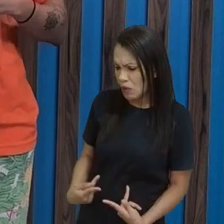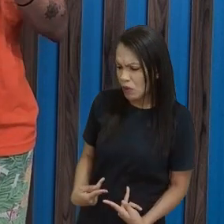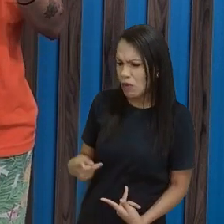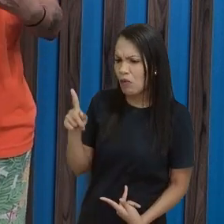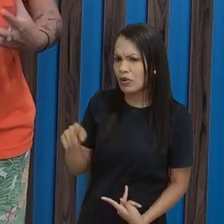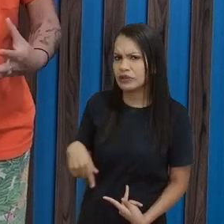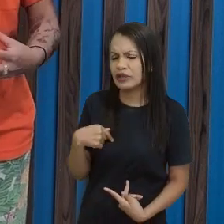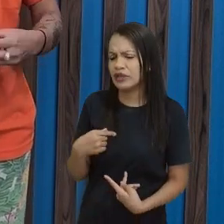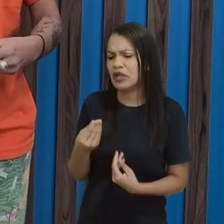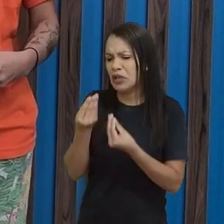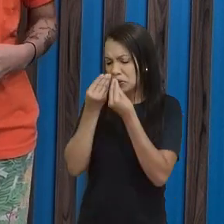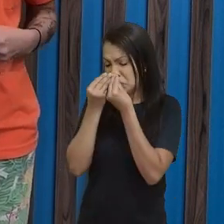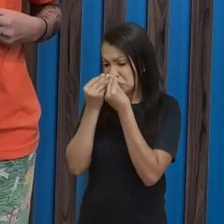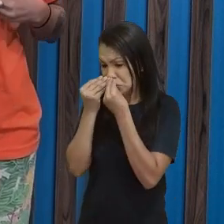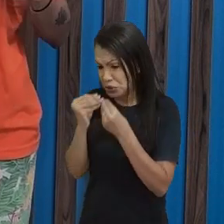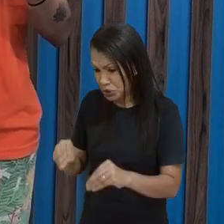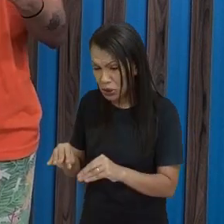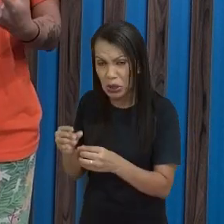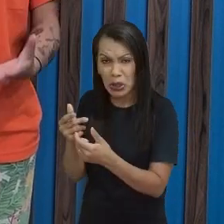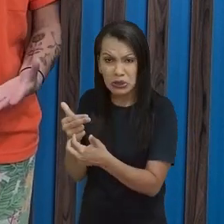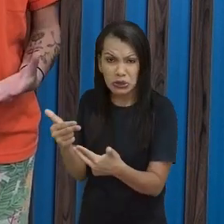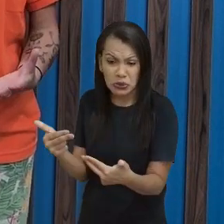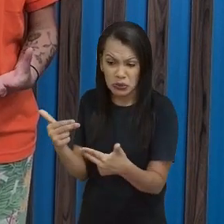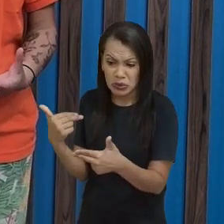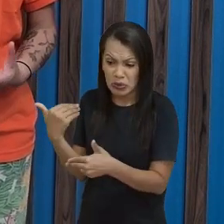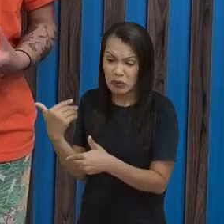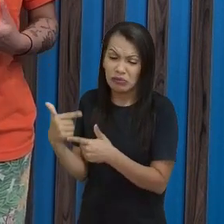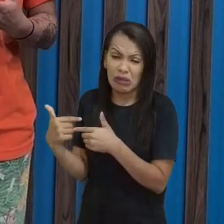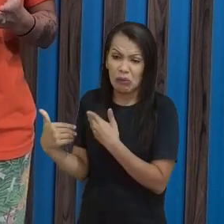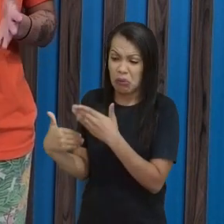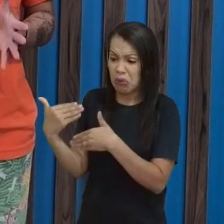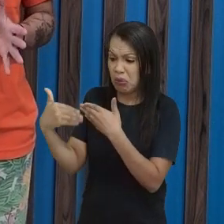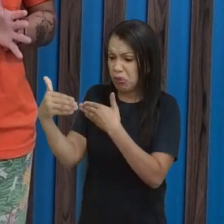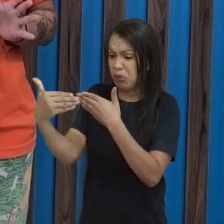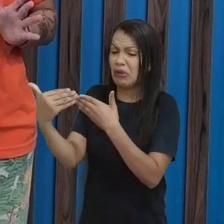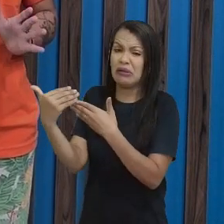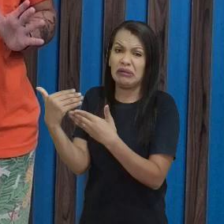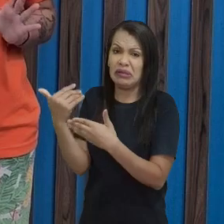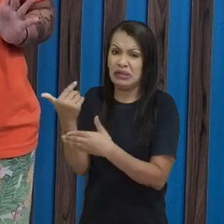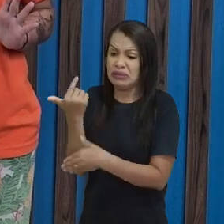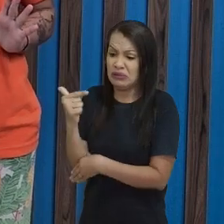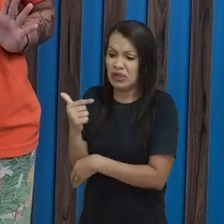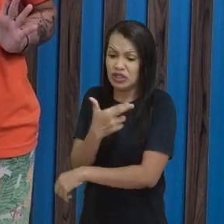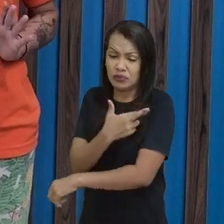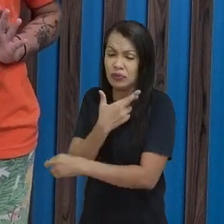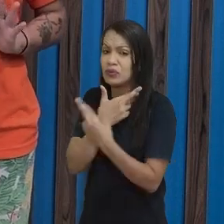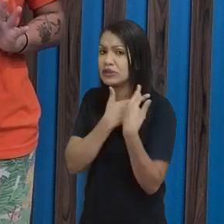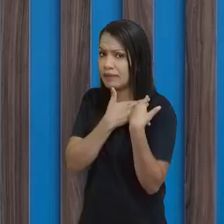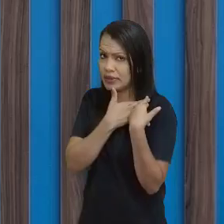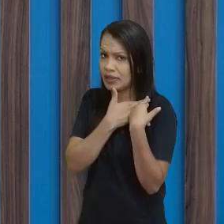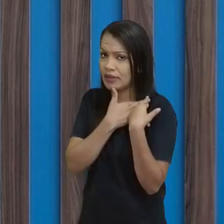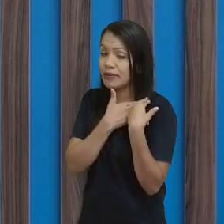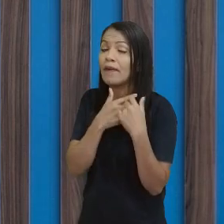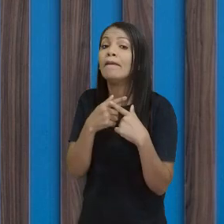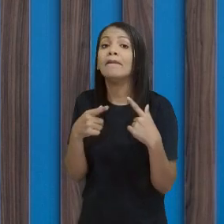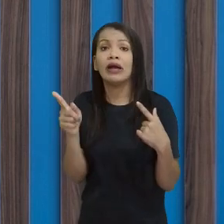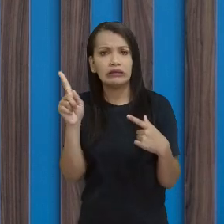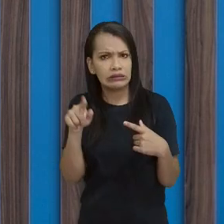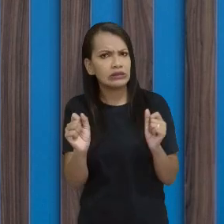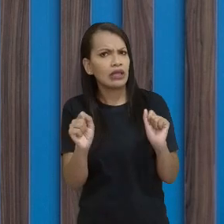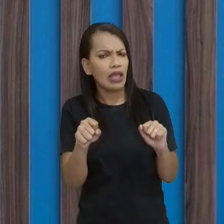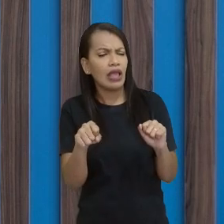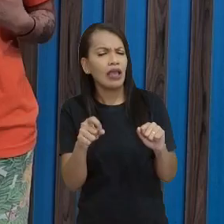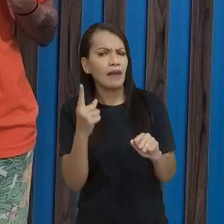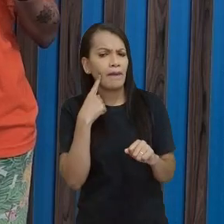o destruidor, né? O que faz esse progresso irresponsável. E estamos seguindo um pouquinho nessa linha. Mas é possível